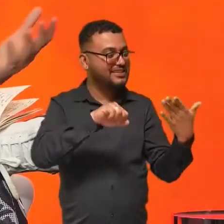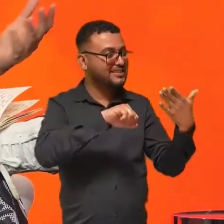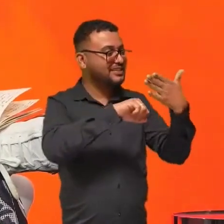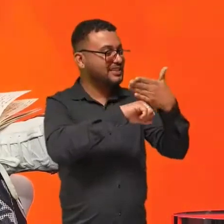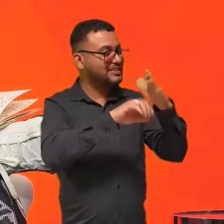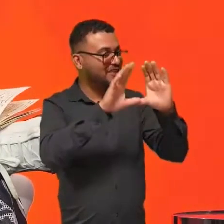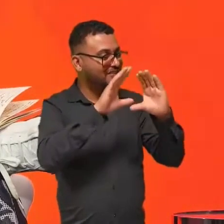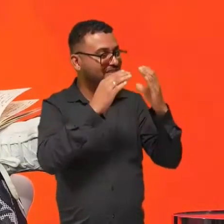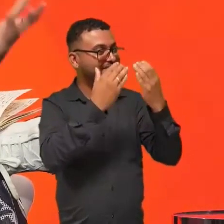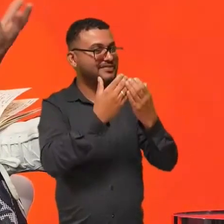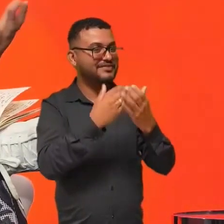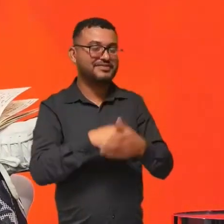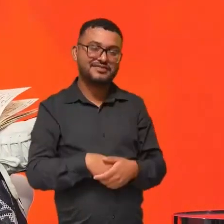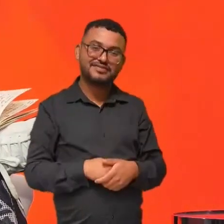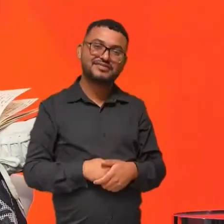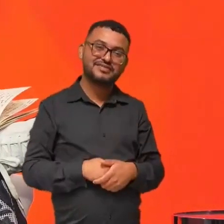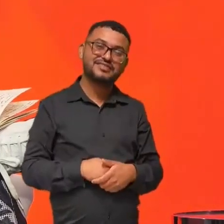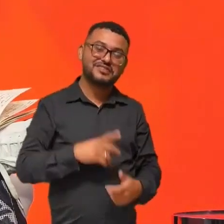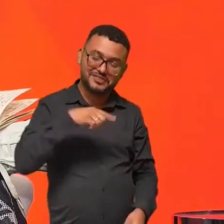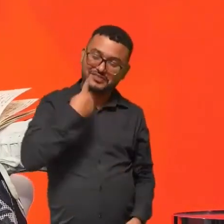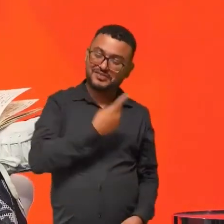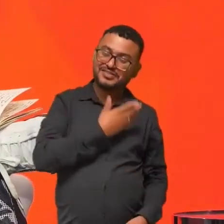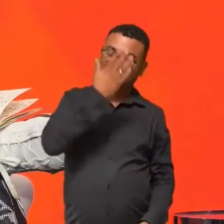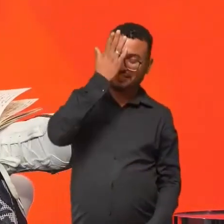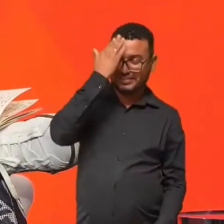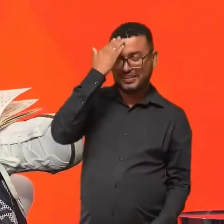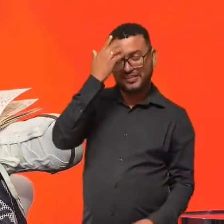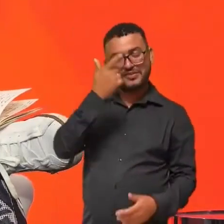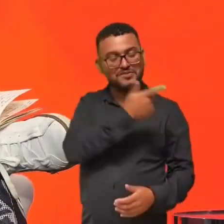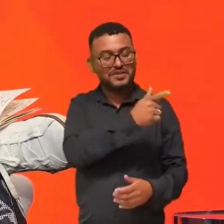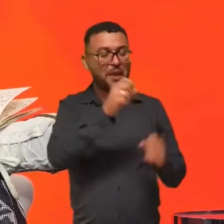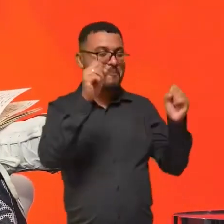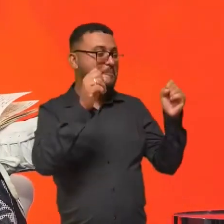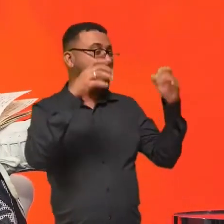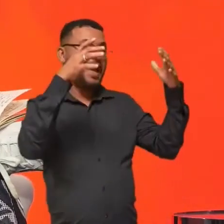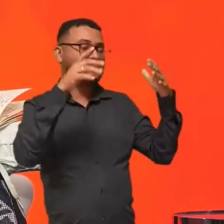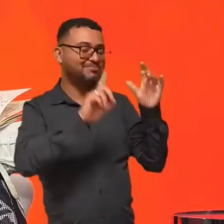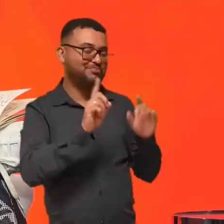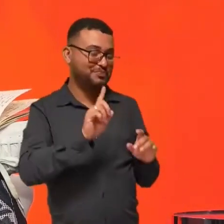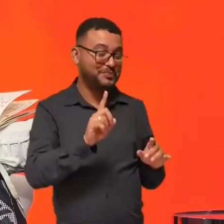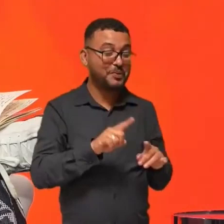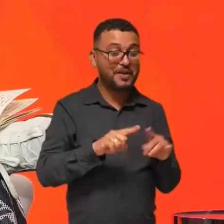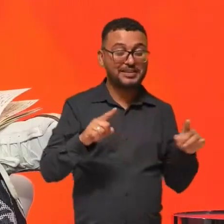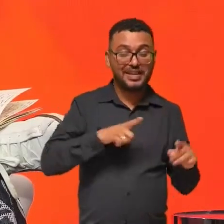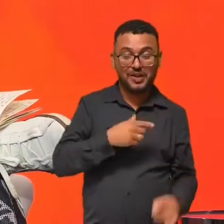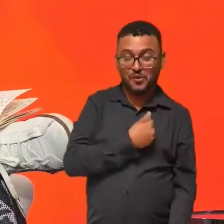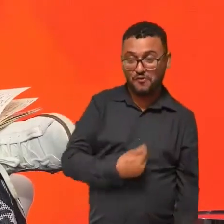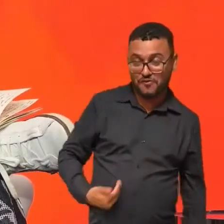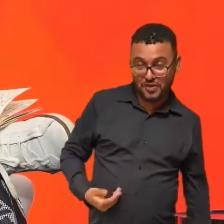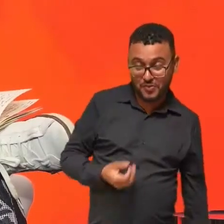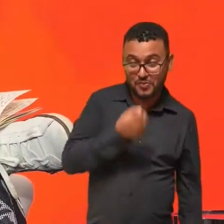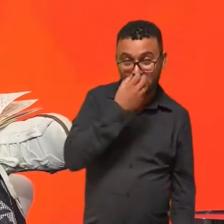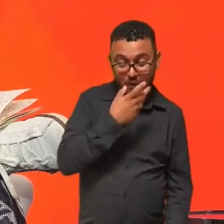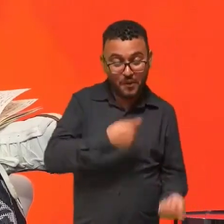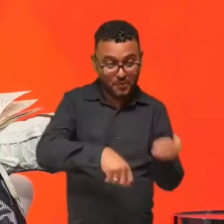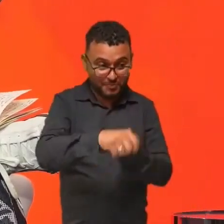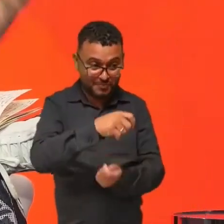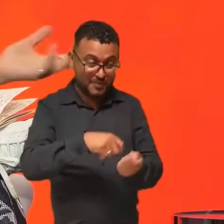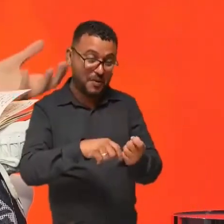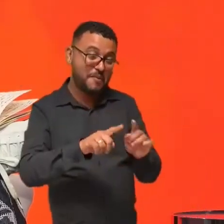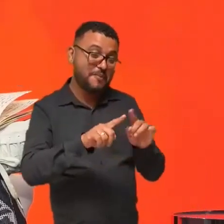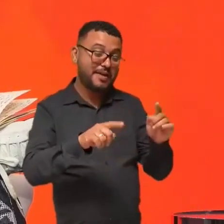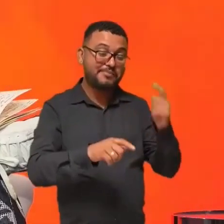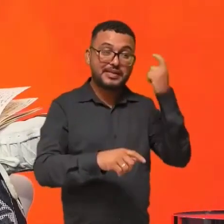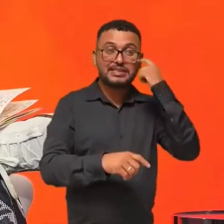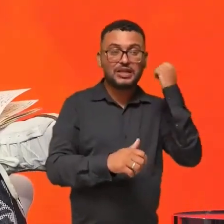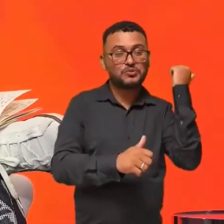já sabe, né? Não tem fórmula mágica, a gente ter governo, bons índices econômicos, mas isso não vai substituir a nossa presença cotidiana, que